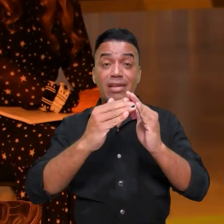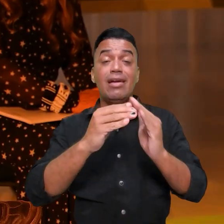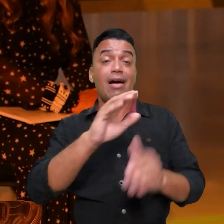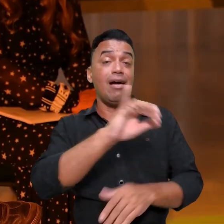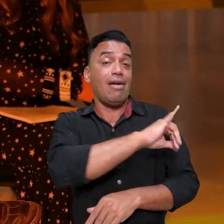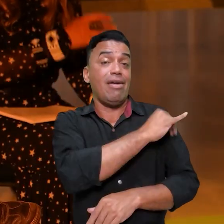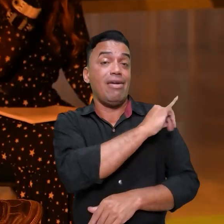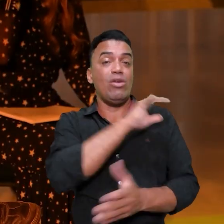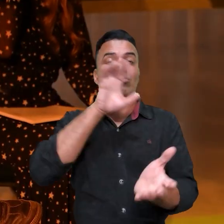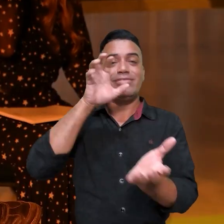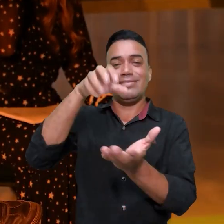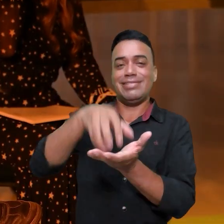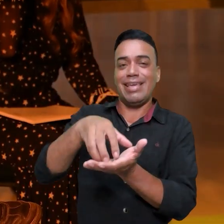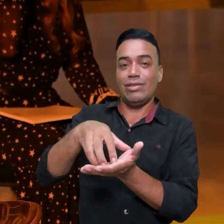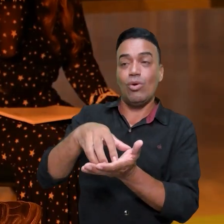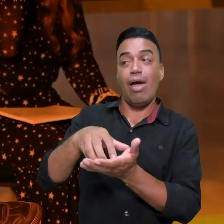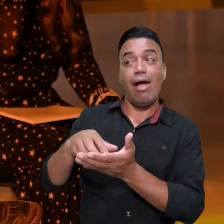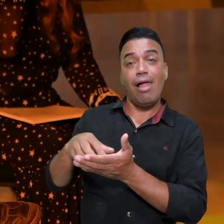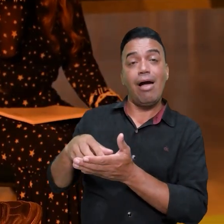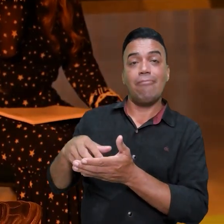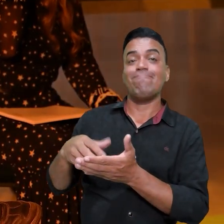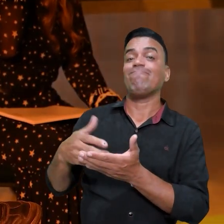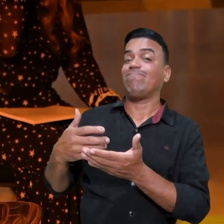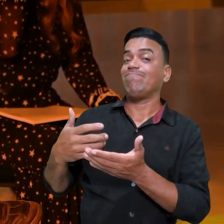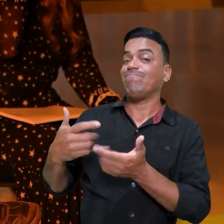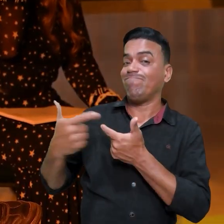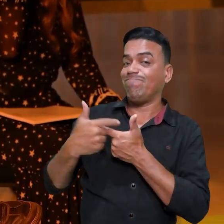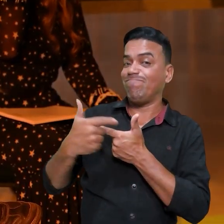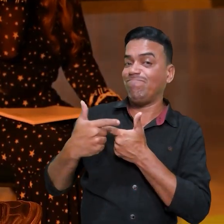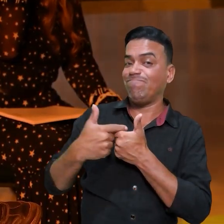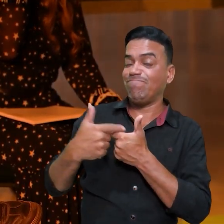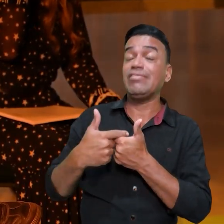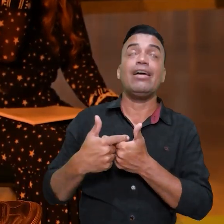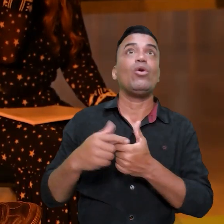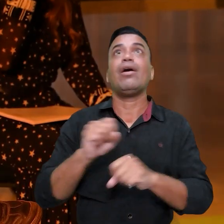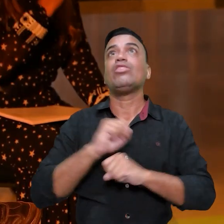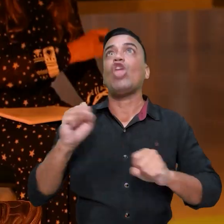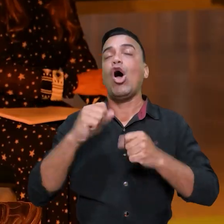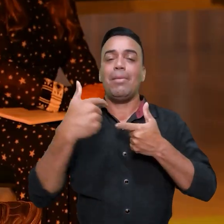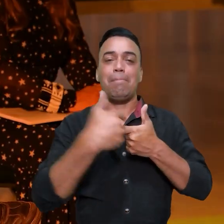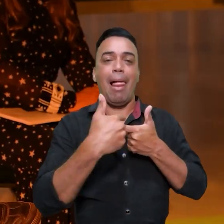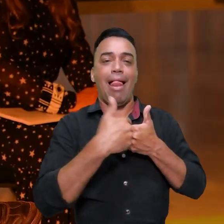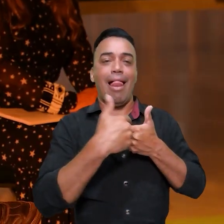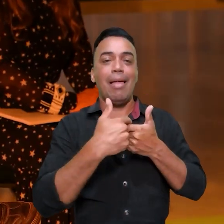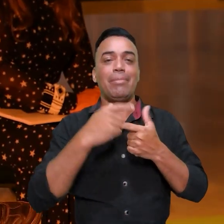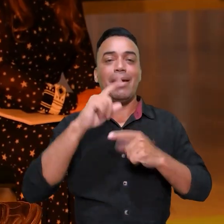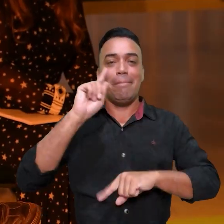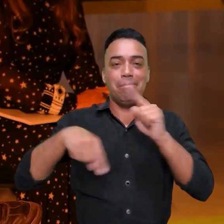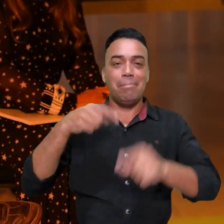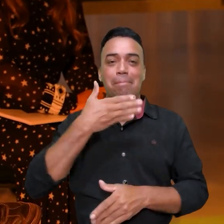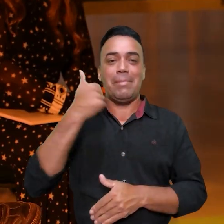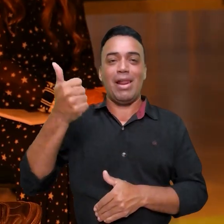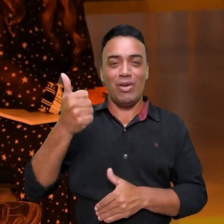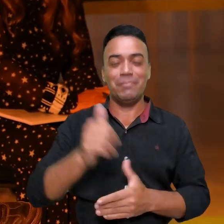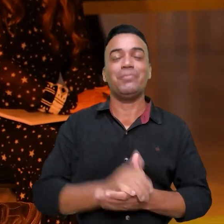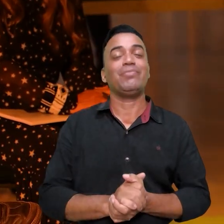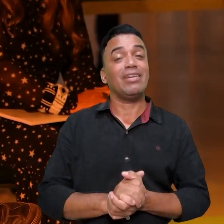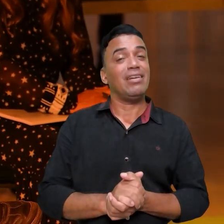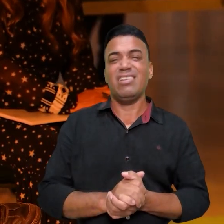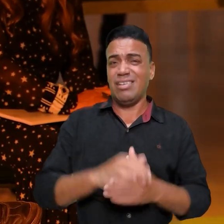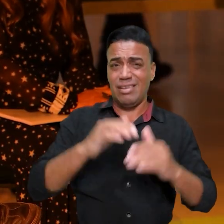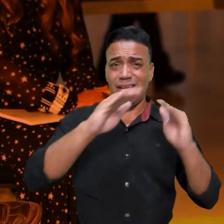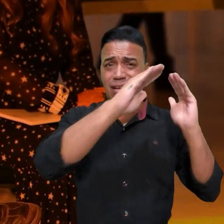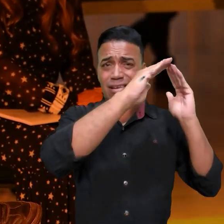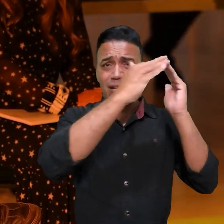corrigiu na conversa, com razão. Eu sou muito bom de tomar bronca, adoro tomar bronca melhora. E aí ela disse assim, vem cá, Manaus